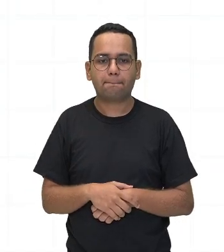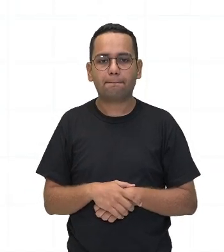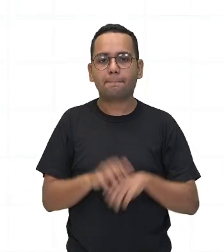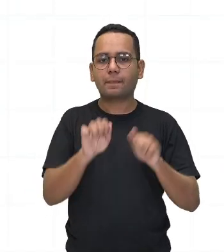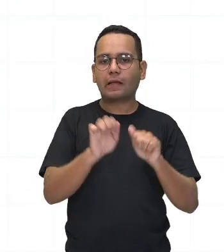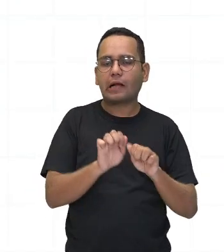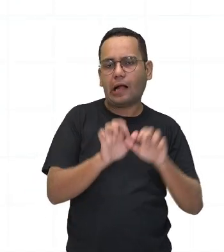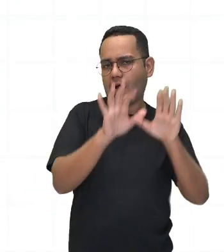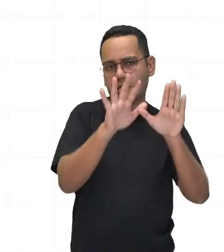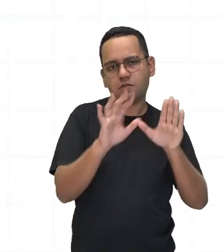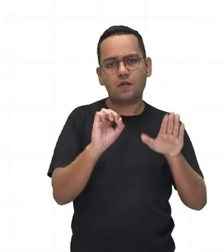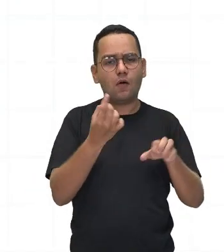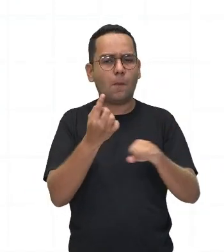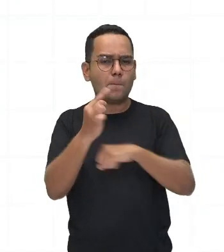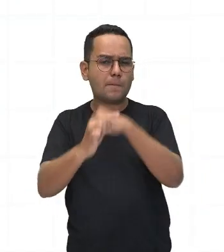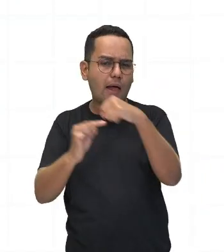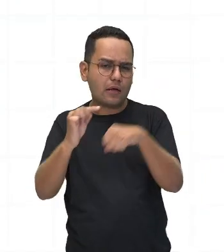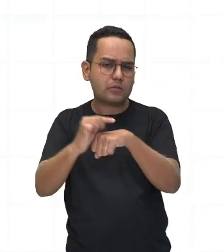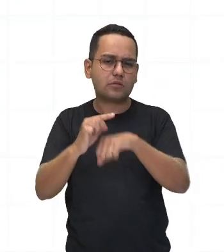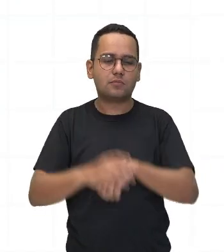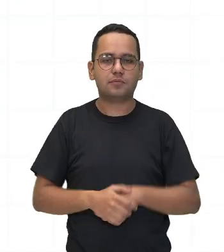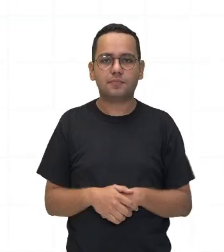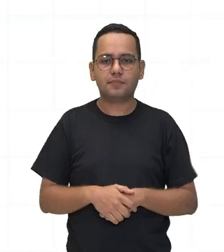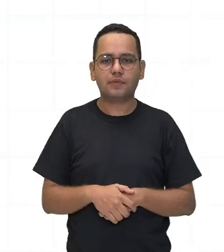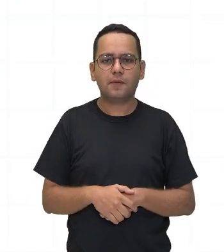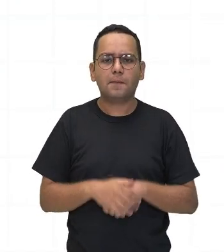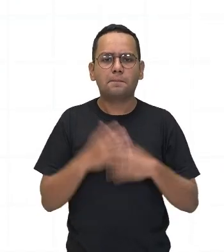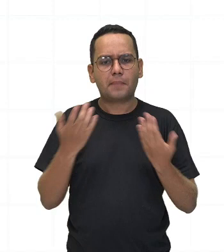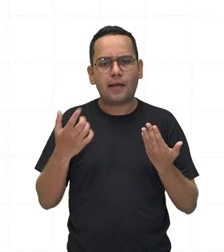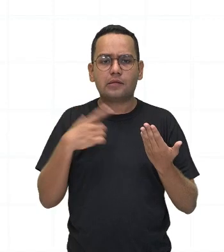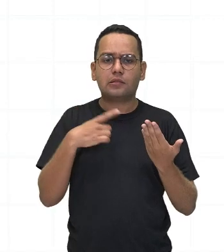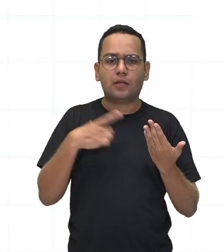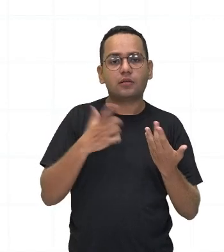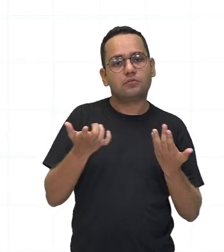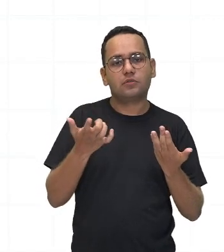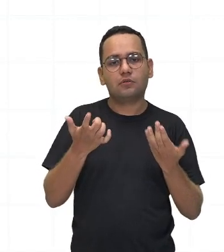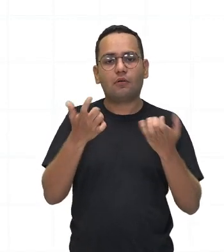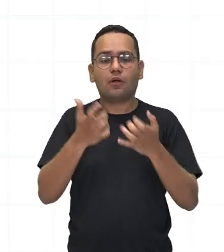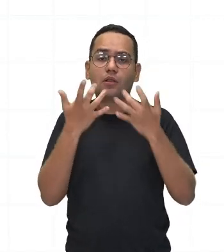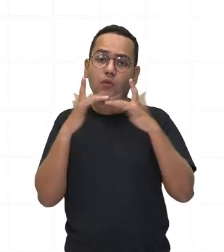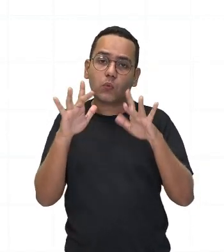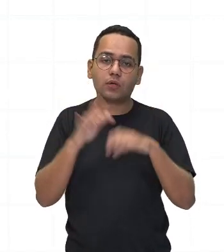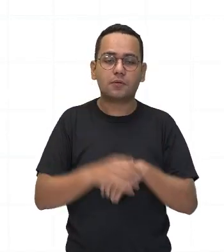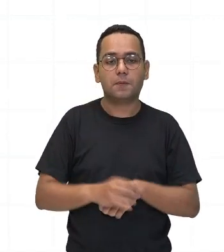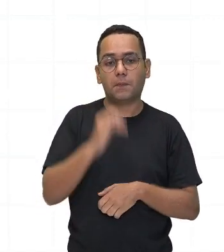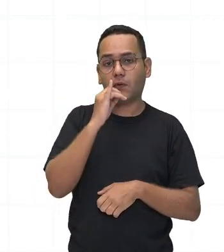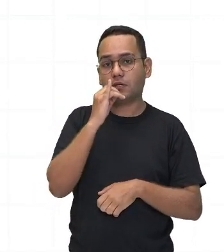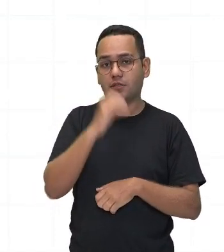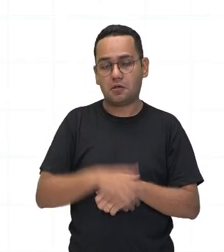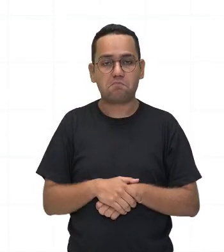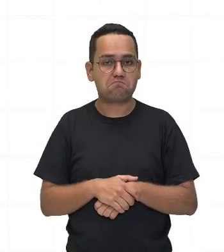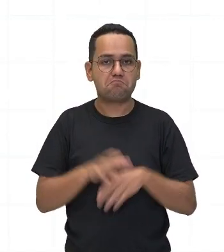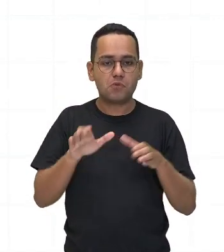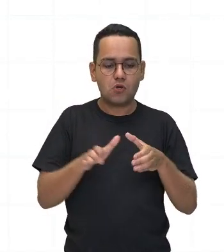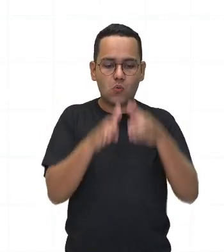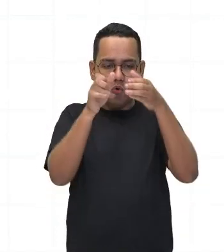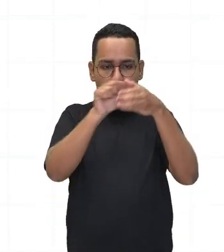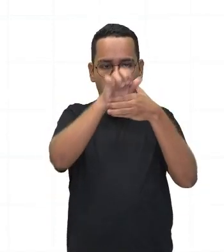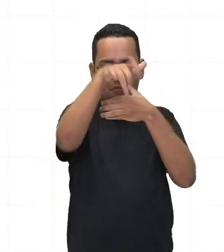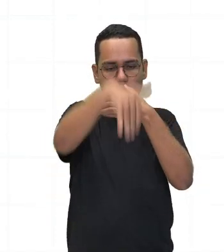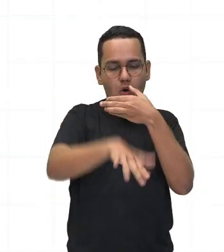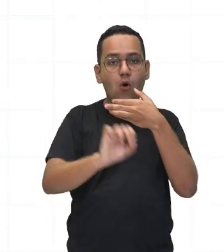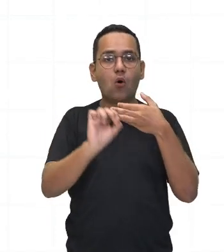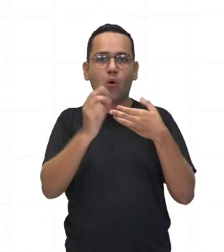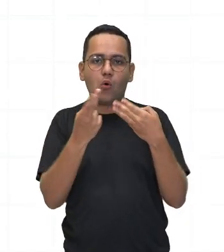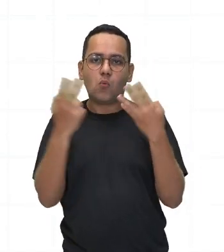ou partículas provenientes de fontes naturais, vulcões e neblinas,